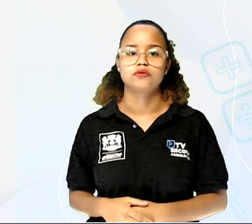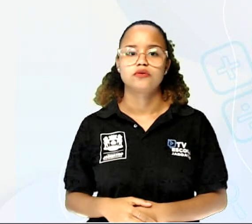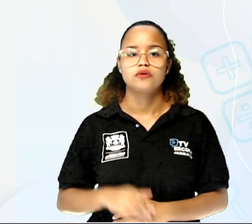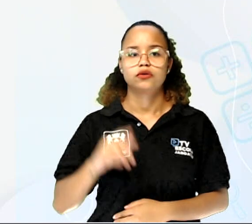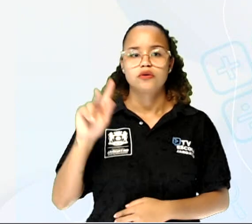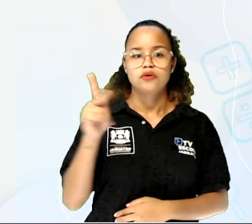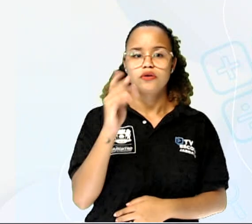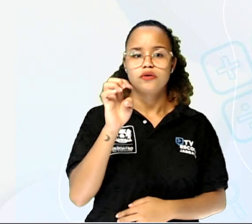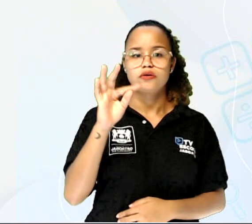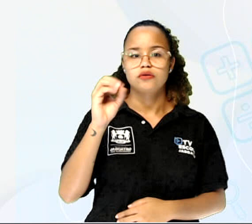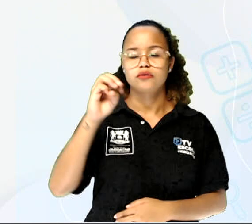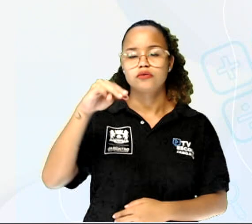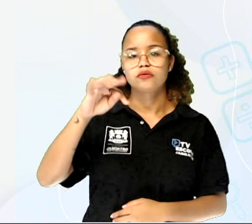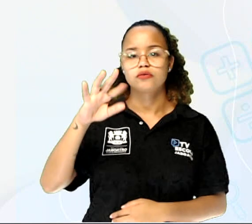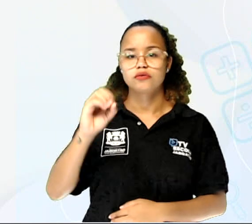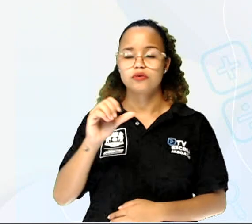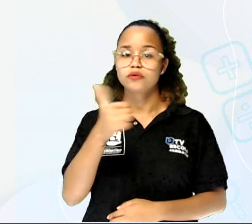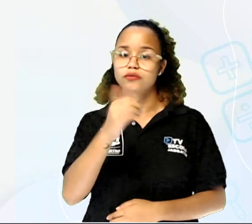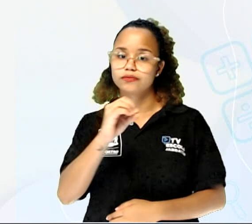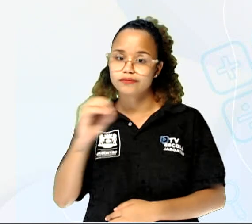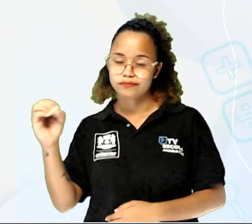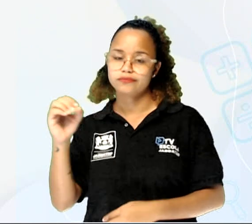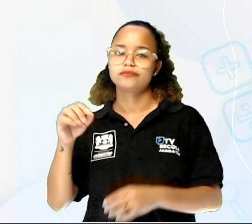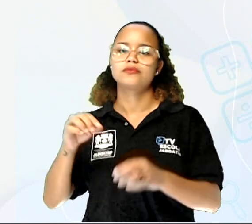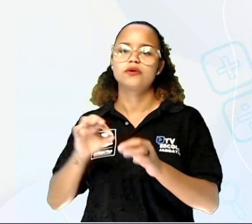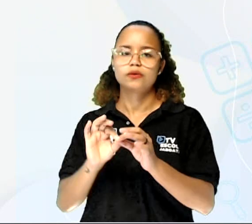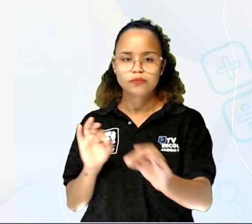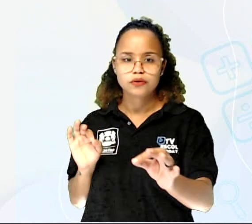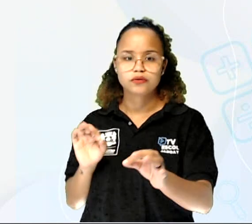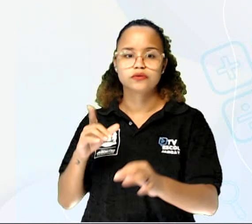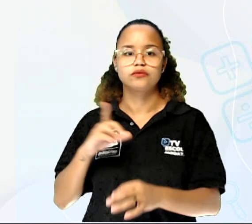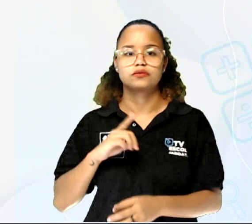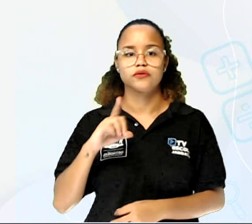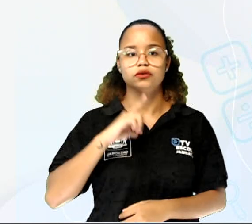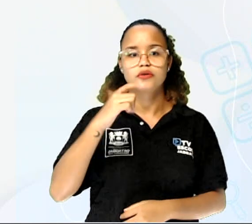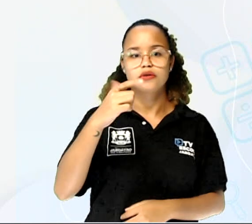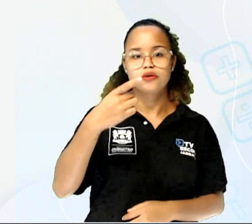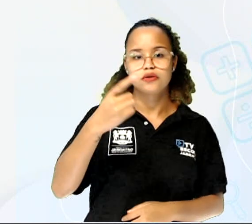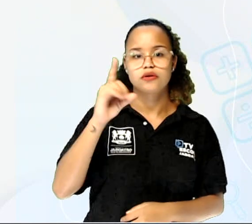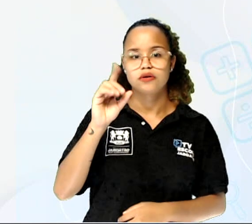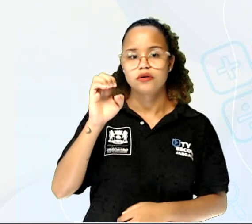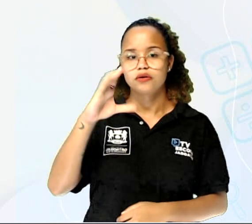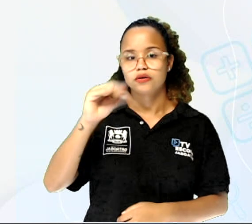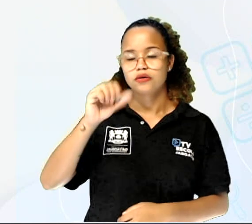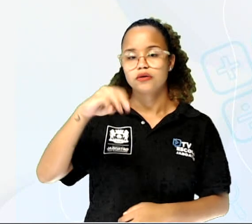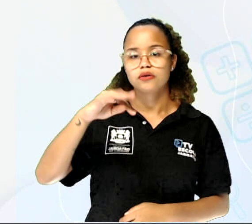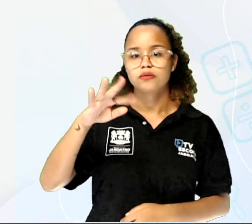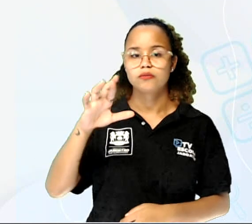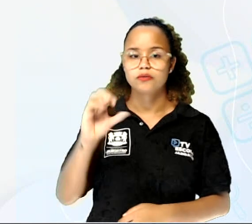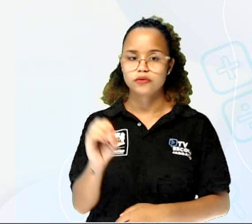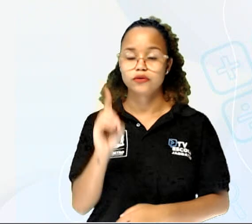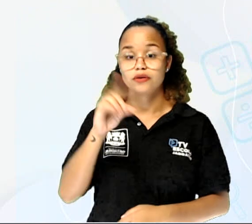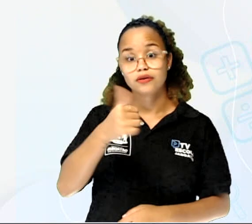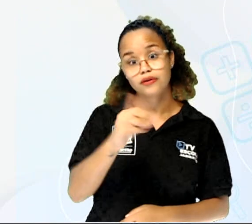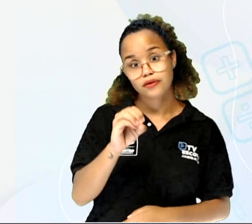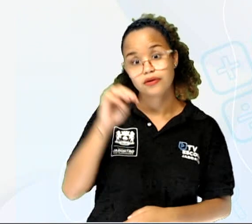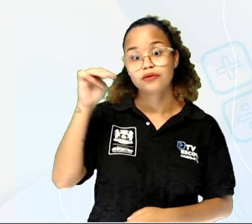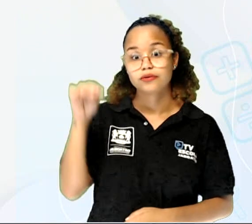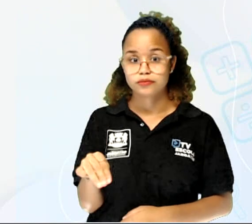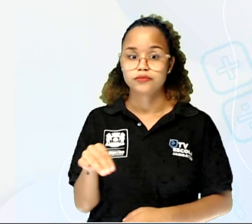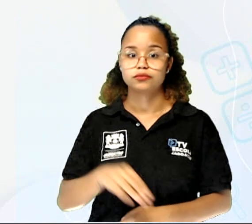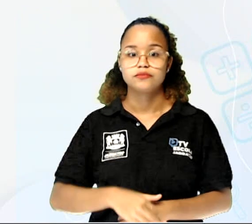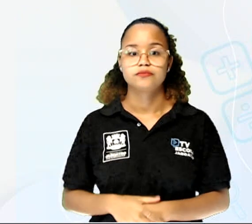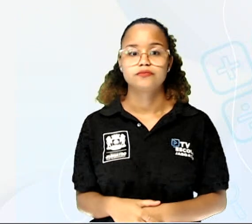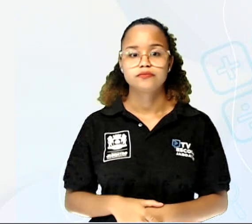o decâmetro a 10 metros. E os submúltiplos, que é o centímetro, 0,1 metro, que é a 10ª parte do